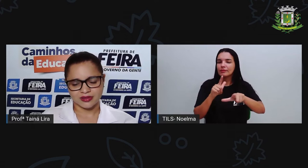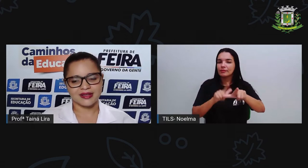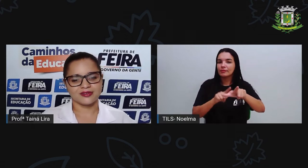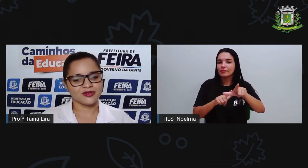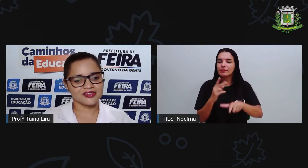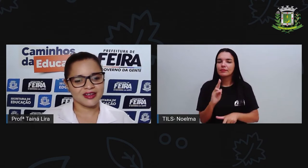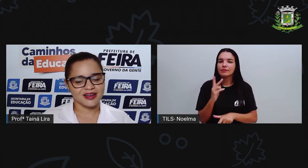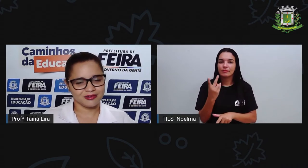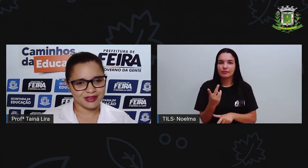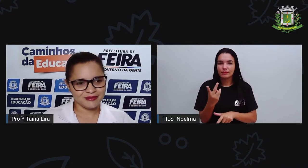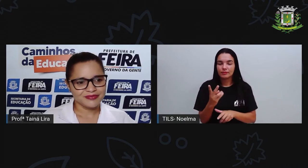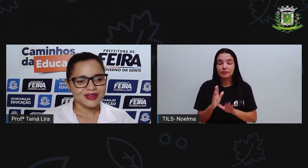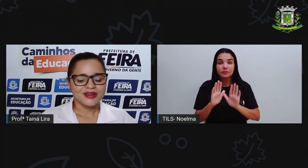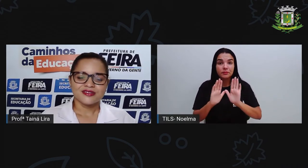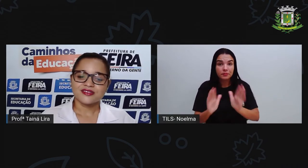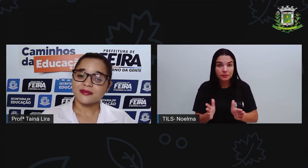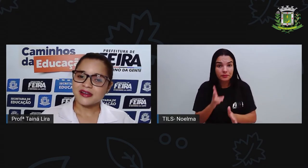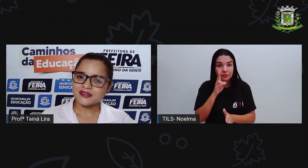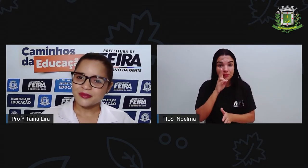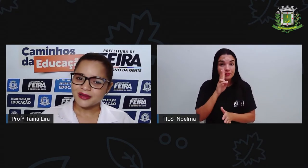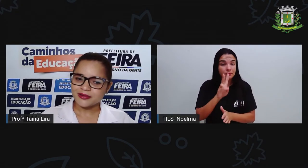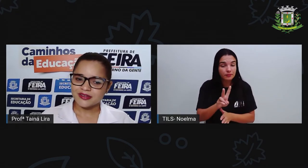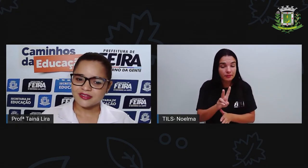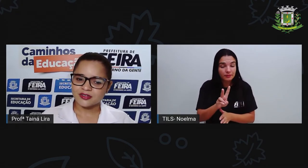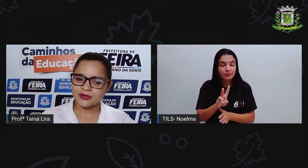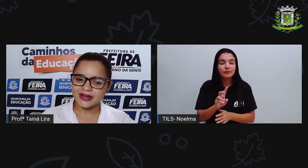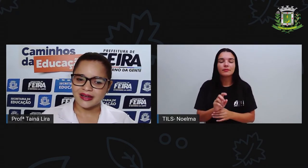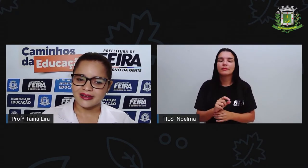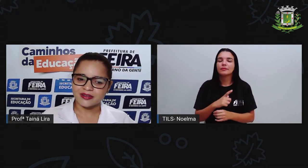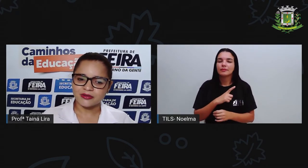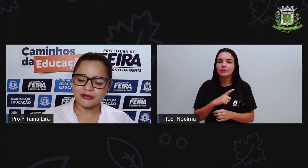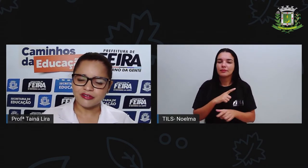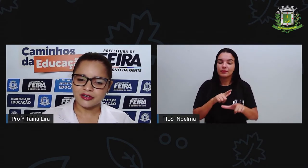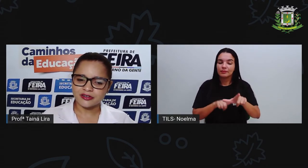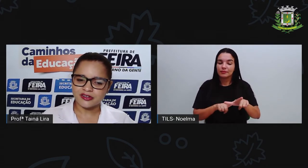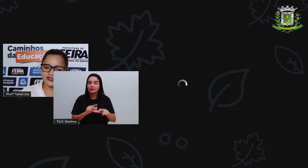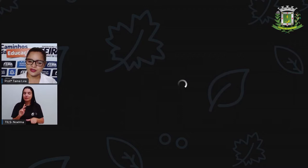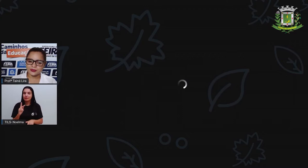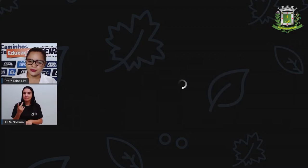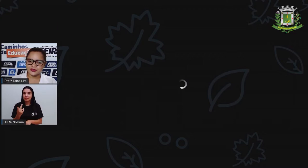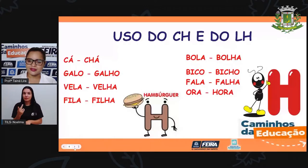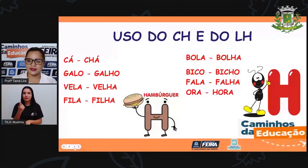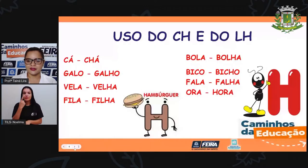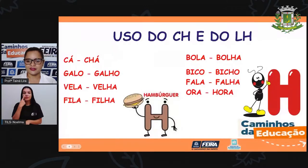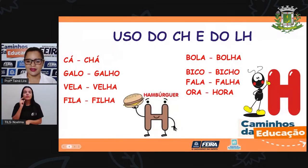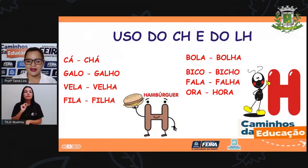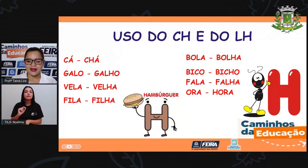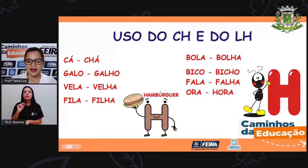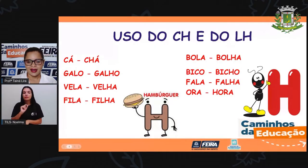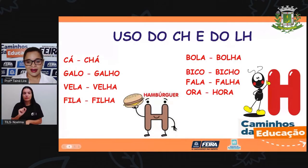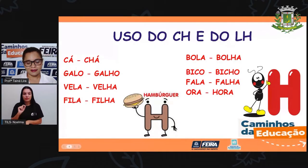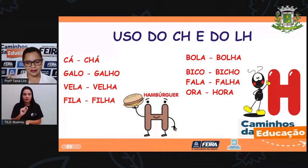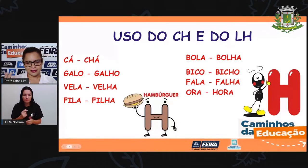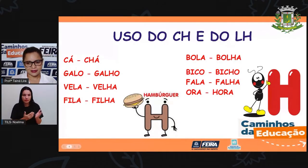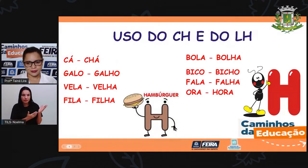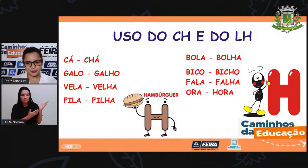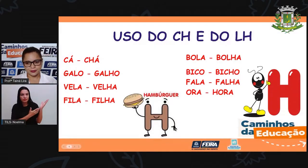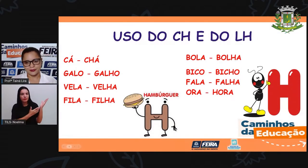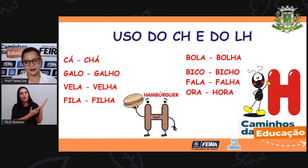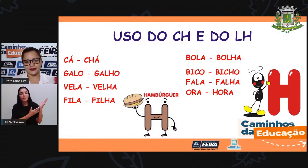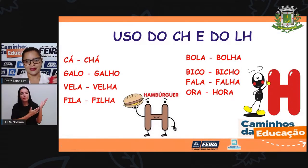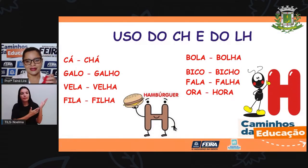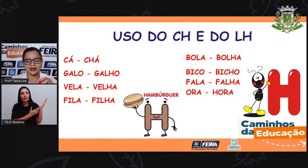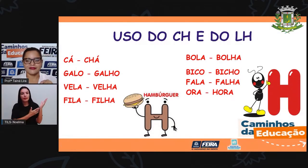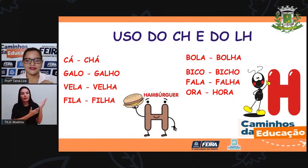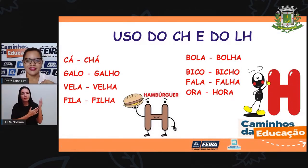1 da nossa aula, sobre as maluquices do H. Então, o que foi que nós vimos na nossa aula anterior?